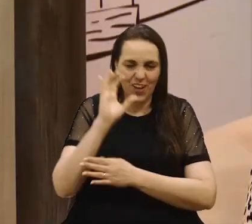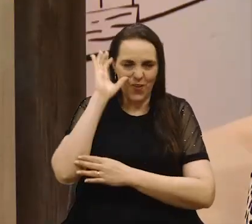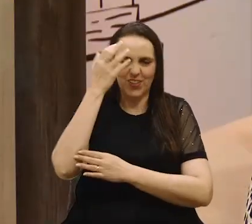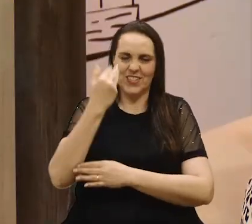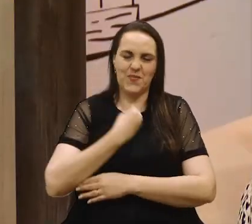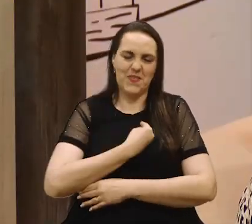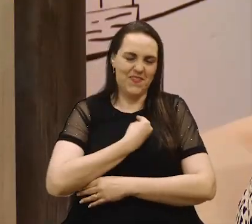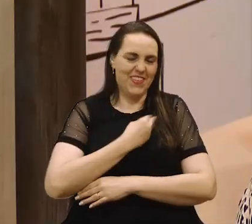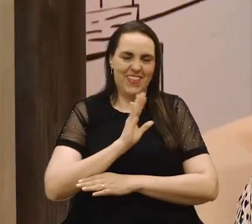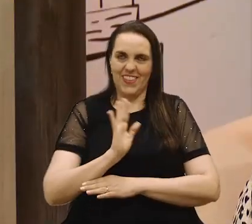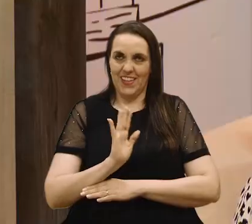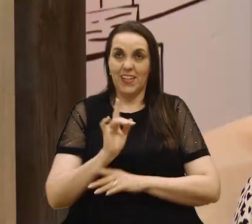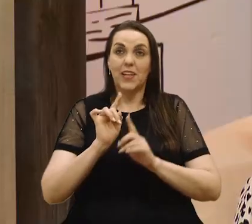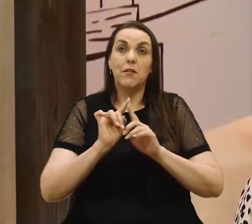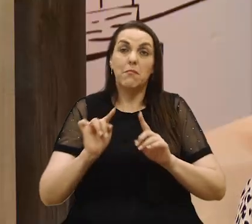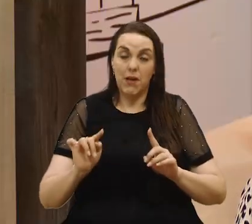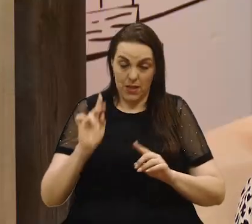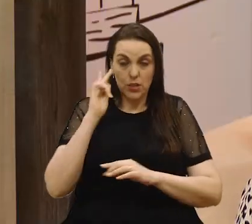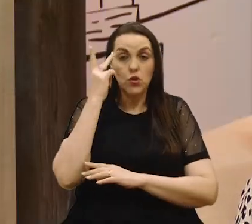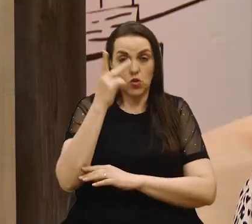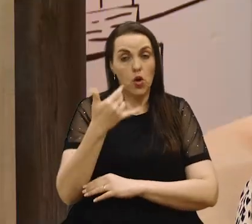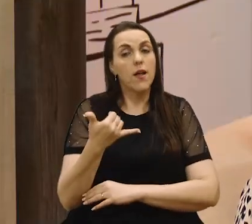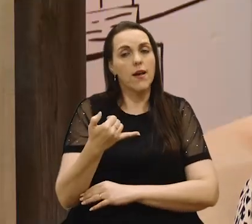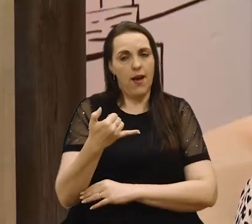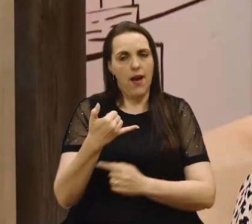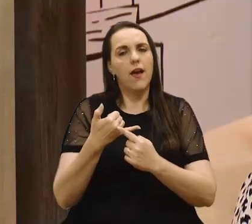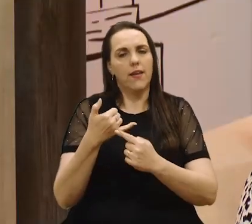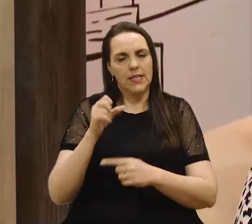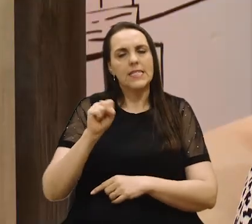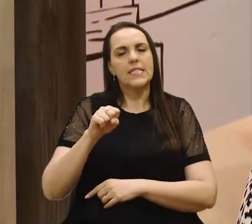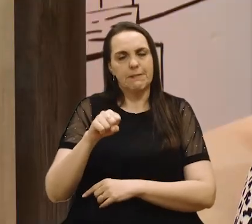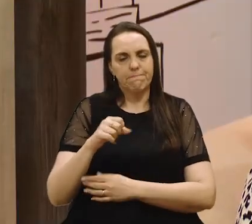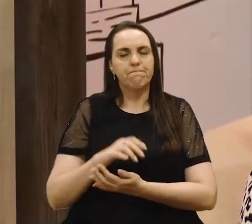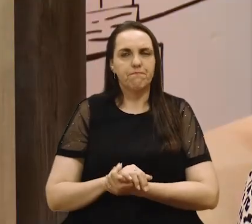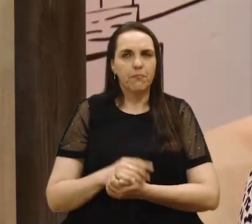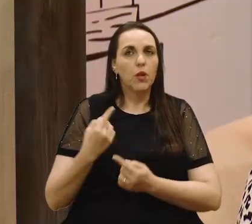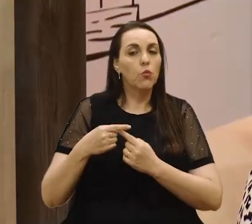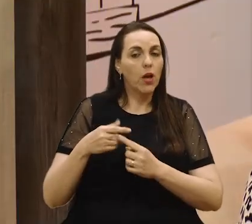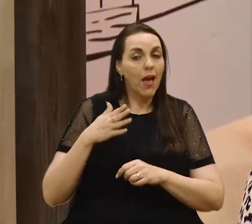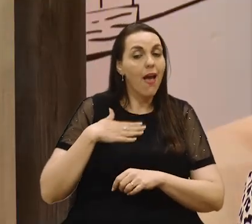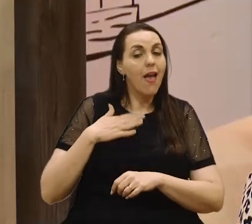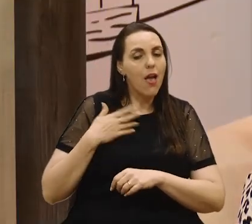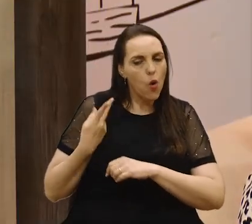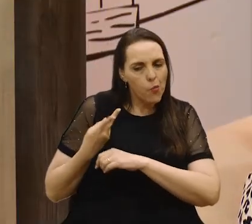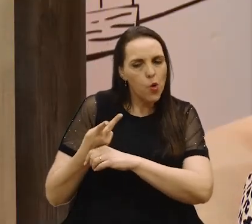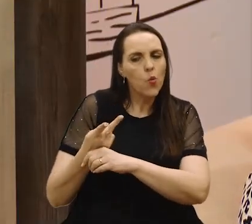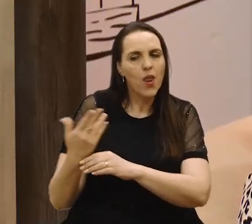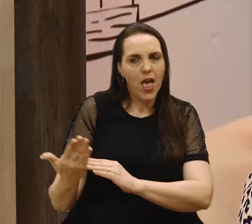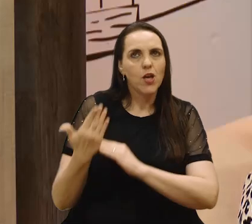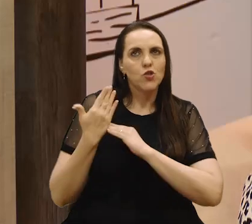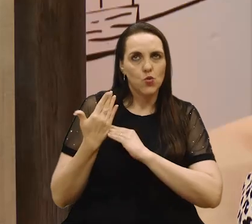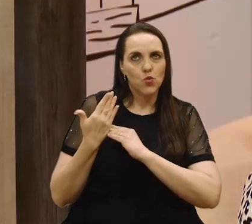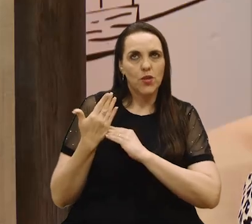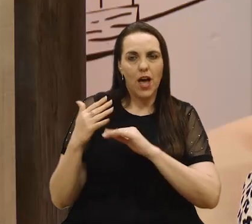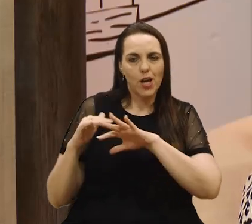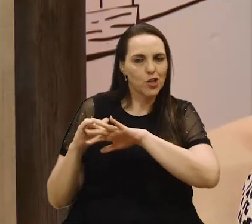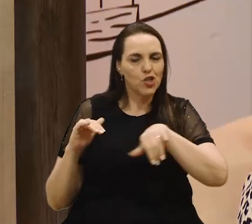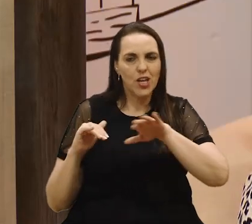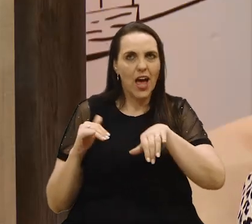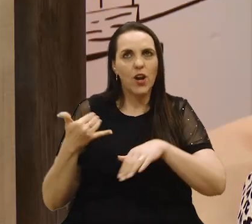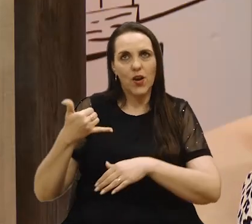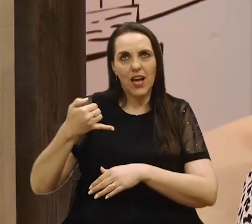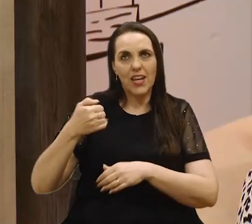disso aconteceu na minha vida, mas a história das canetas já aconteceu num momento em que eu busquei ajuda, que retiraram as